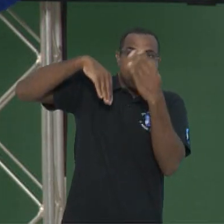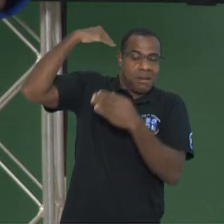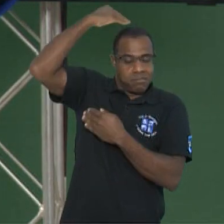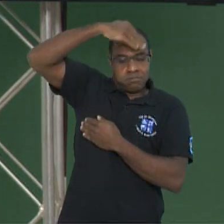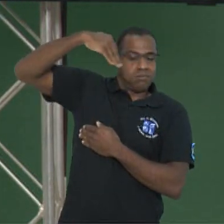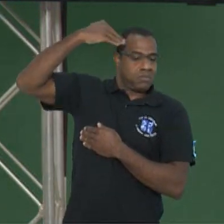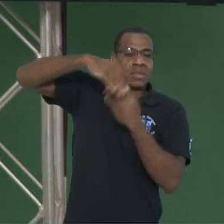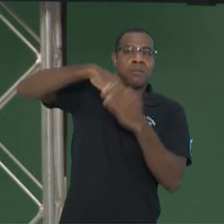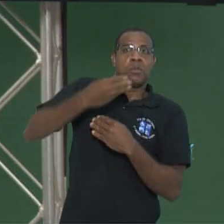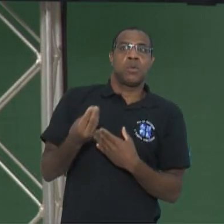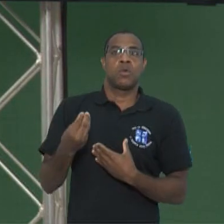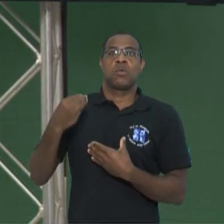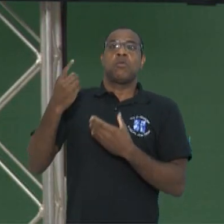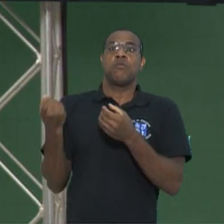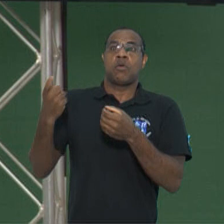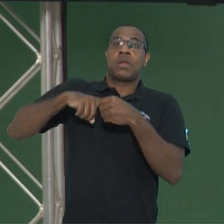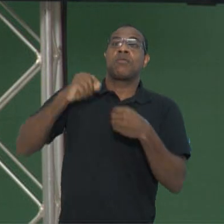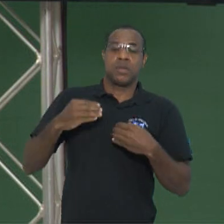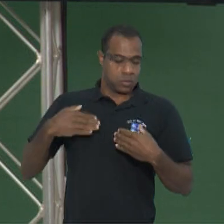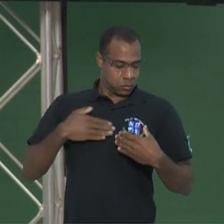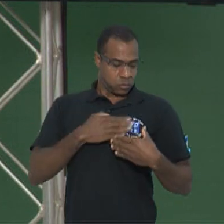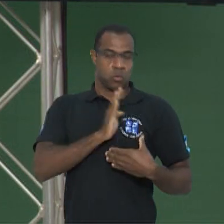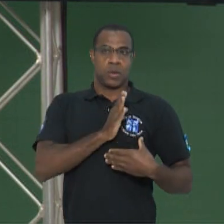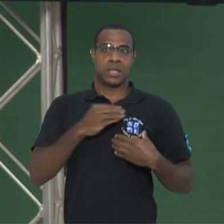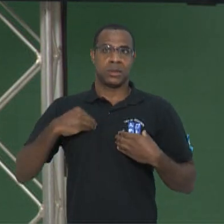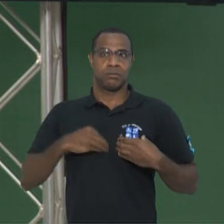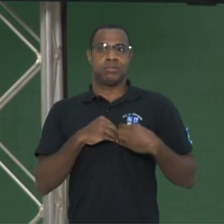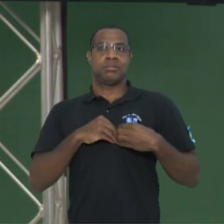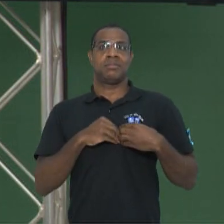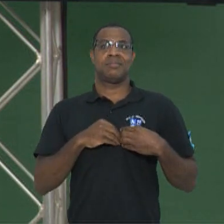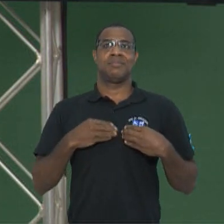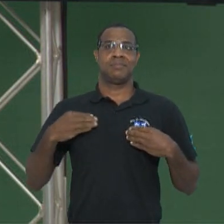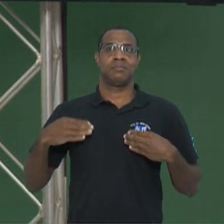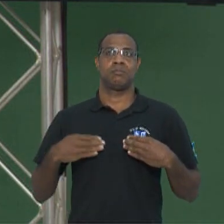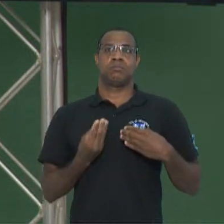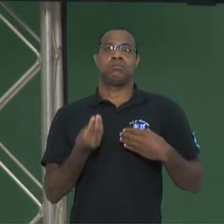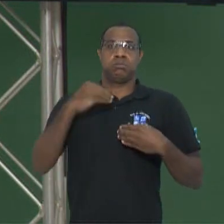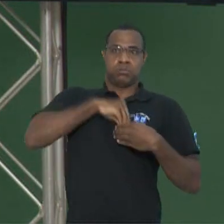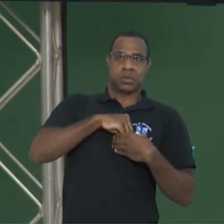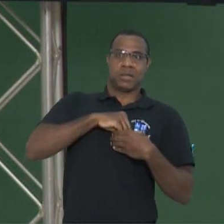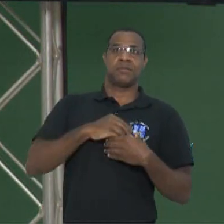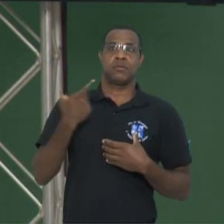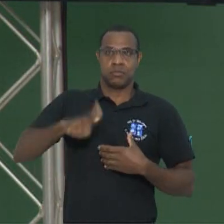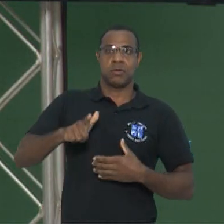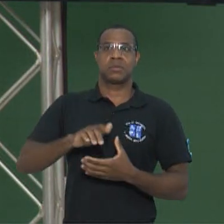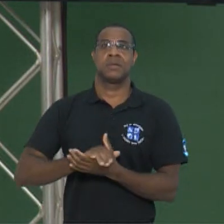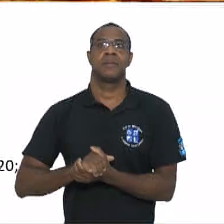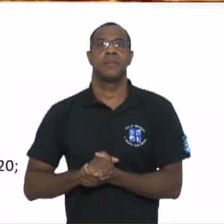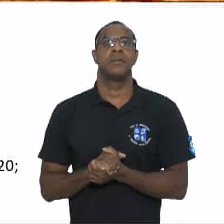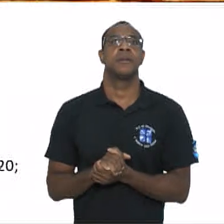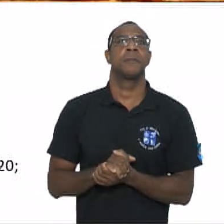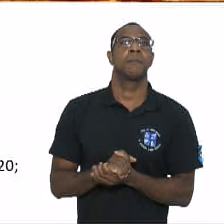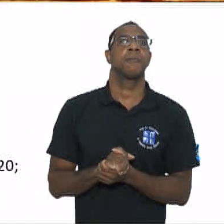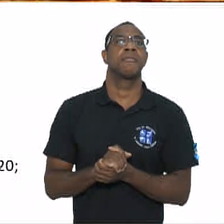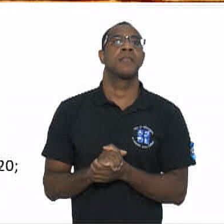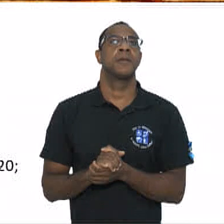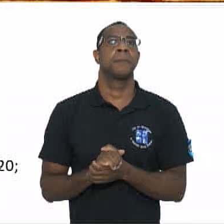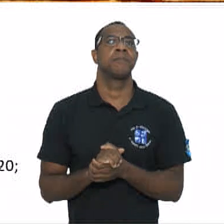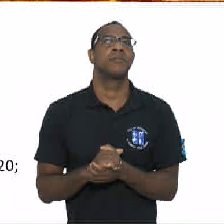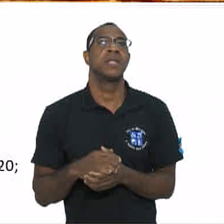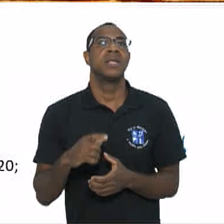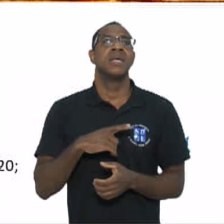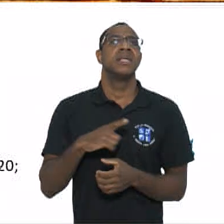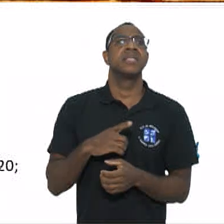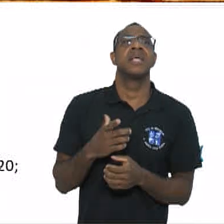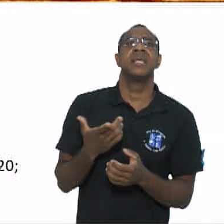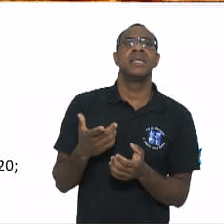do outro lado a pena representando a leveza, né? A deusa Hammet, como o professor Roberto explicou, ou Hamit, tem